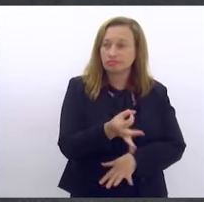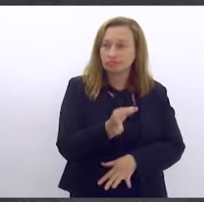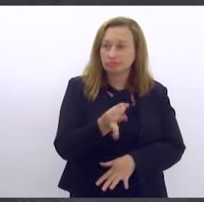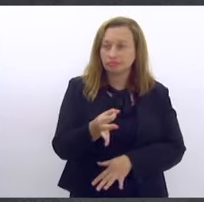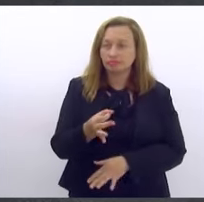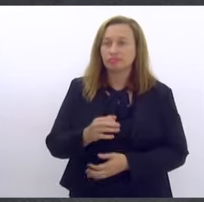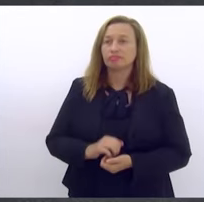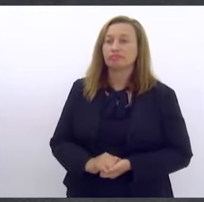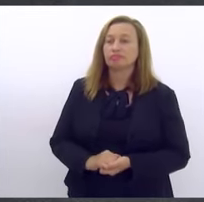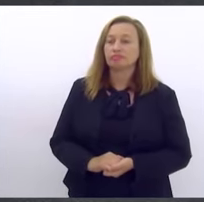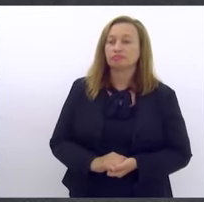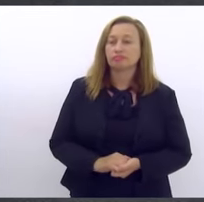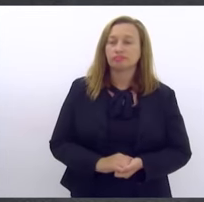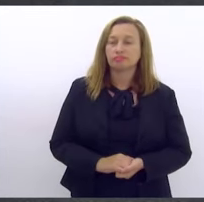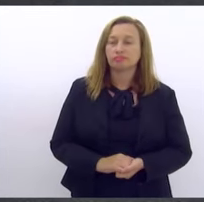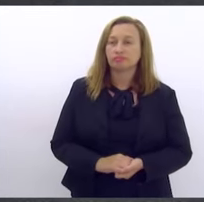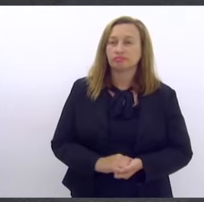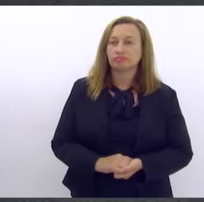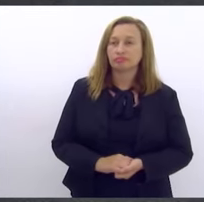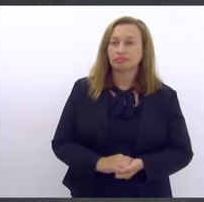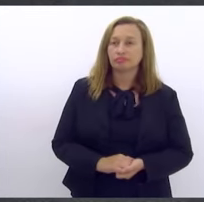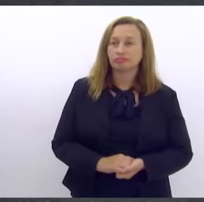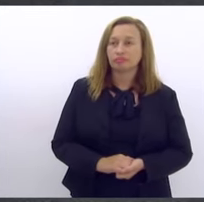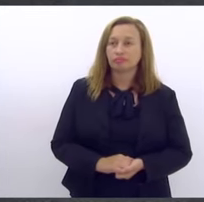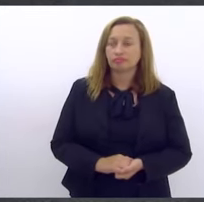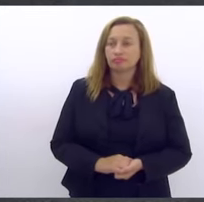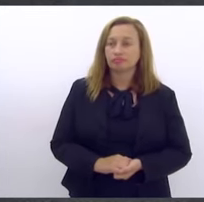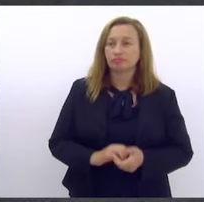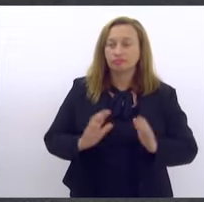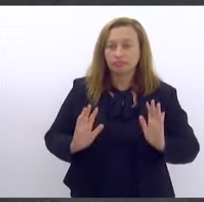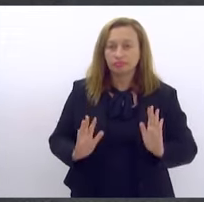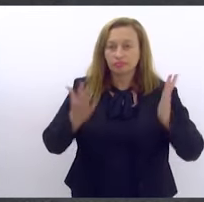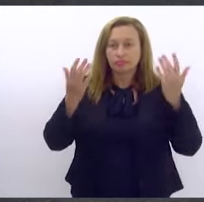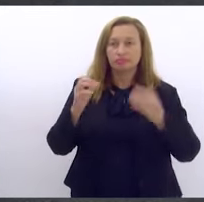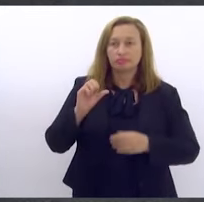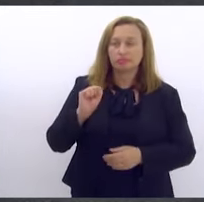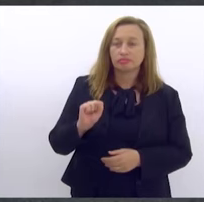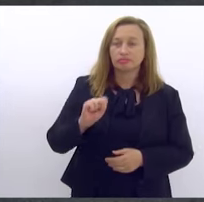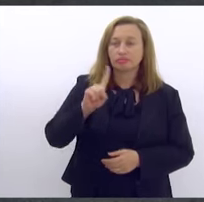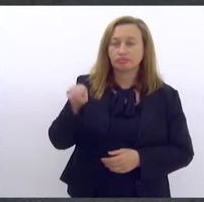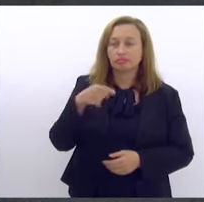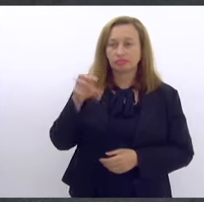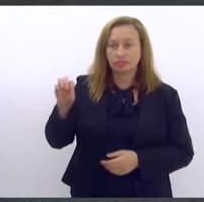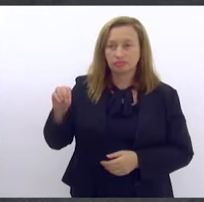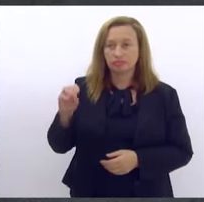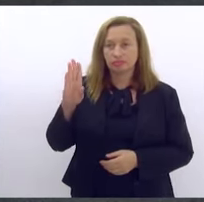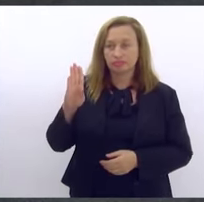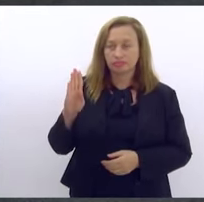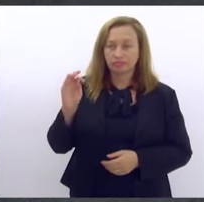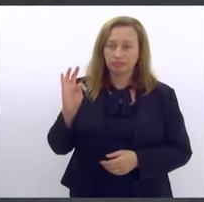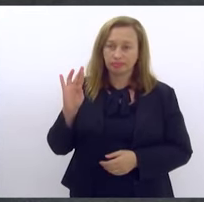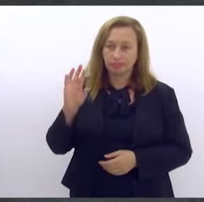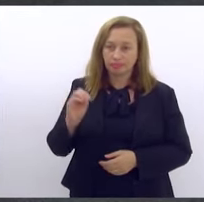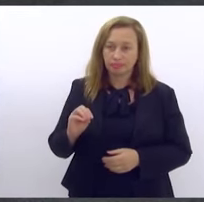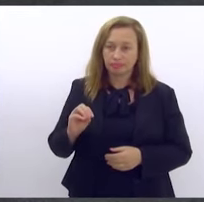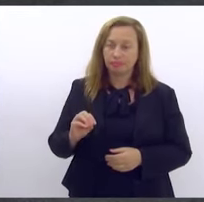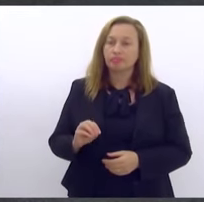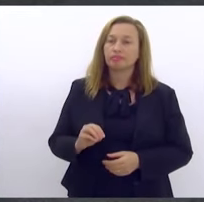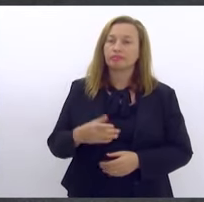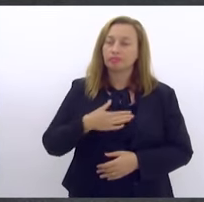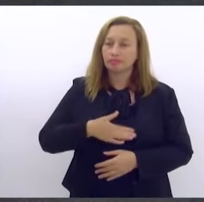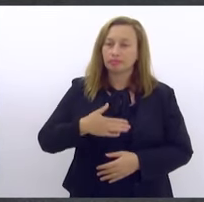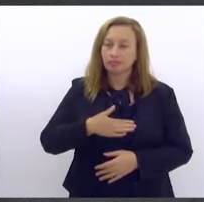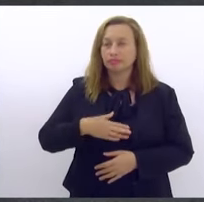Vossa Excelência, além da festa de São Benedito, preza muito a cultura